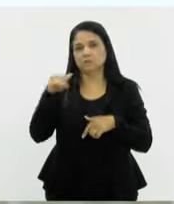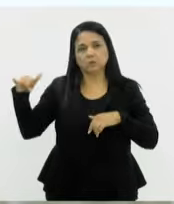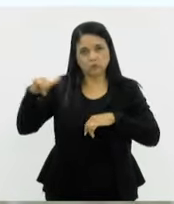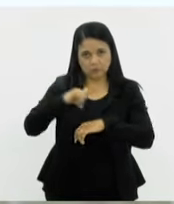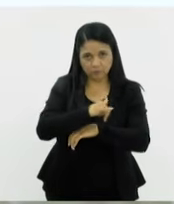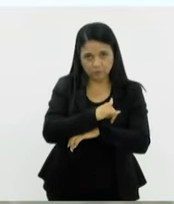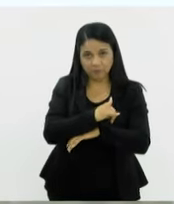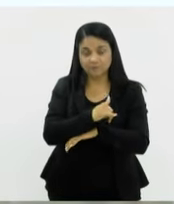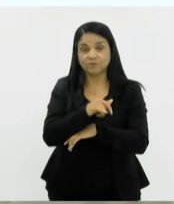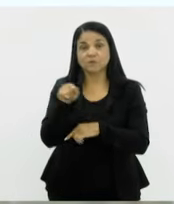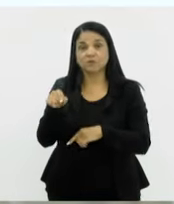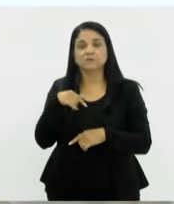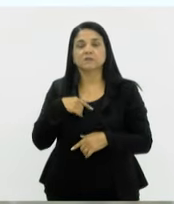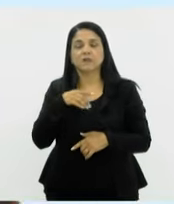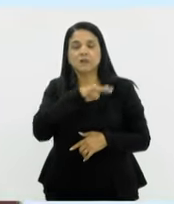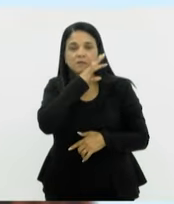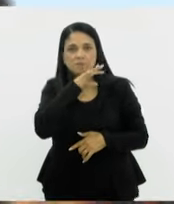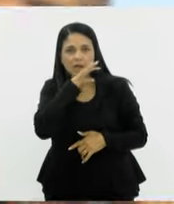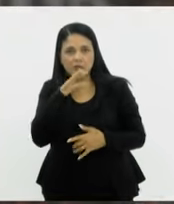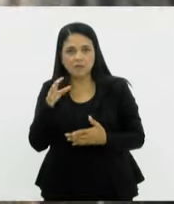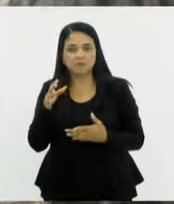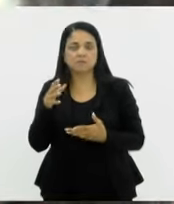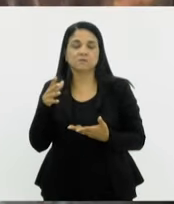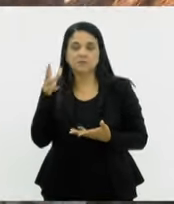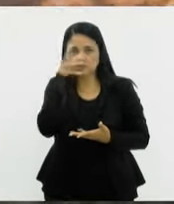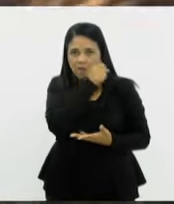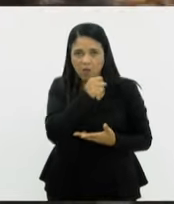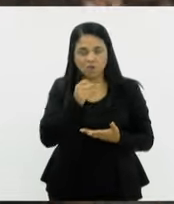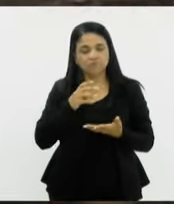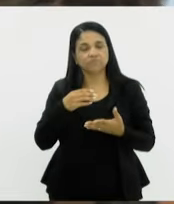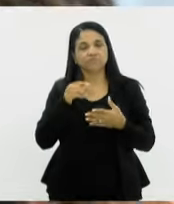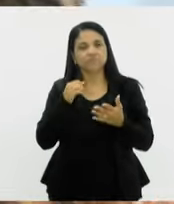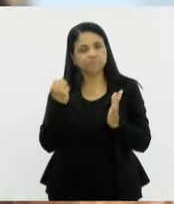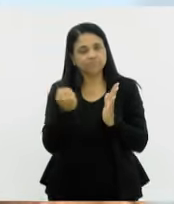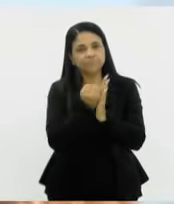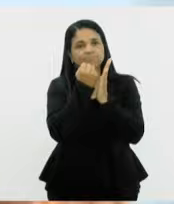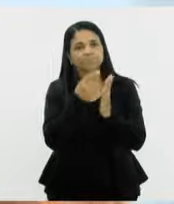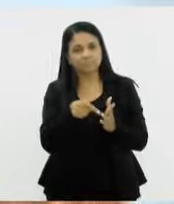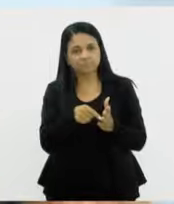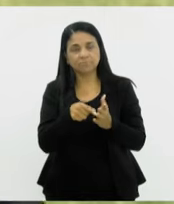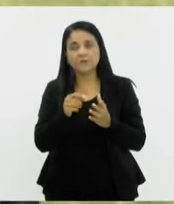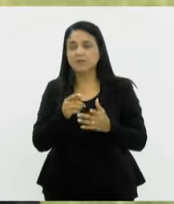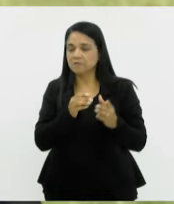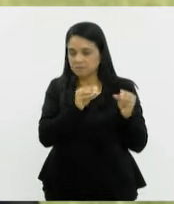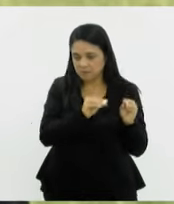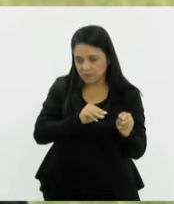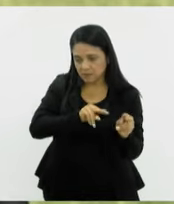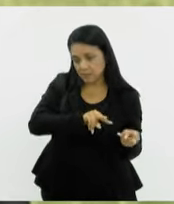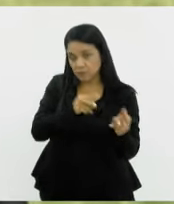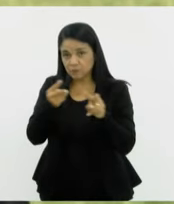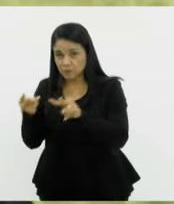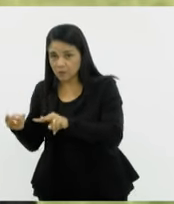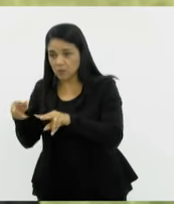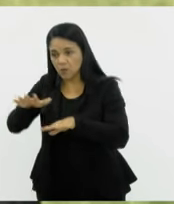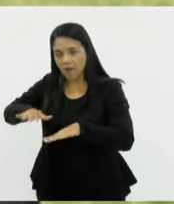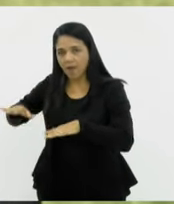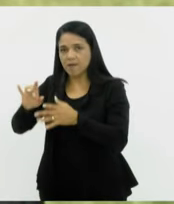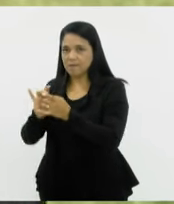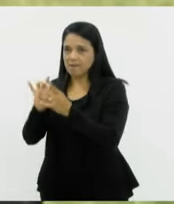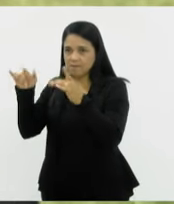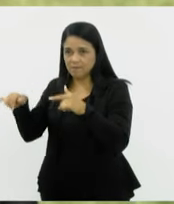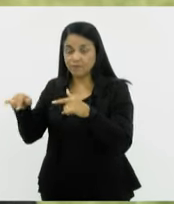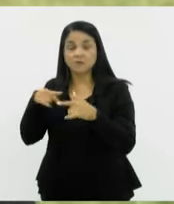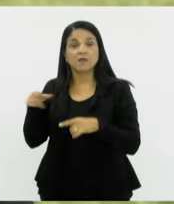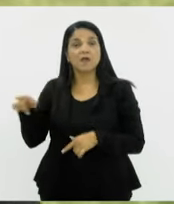animais resgatados são identificados, catalogados e transportados para uma área de soltura. Segundo a gerente de sustentabilidade